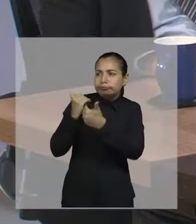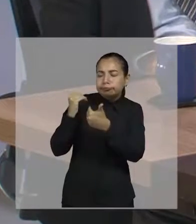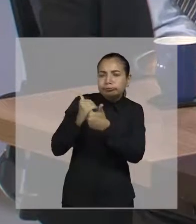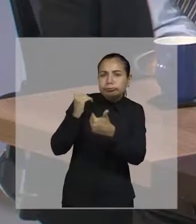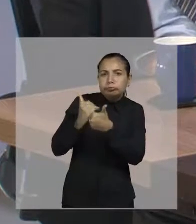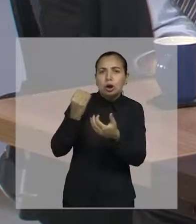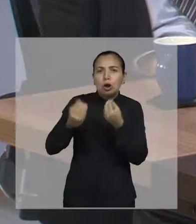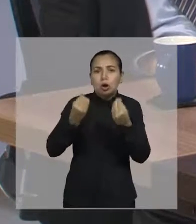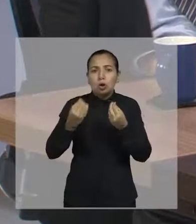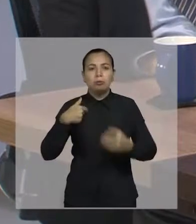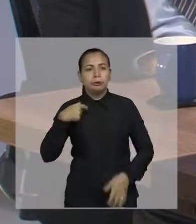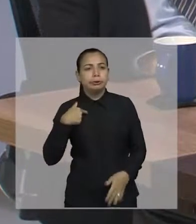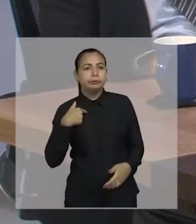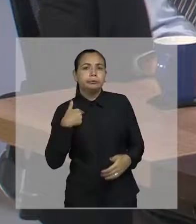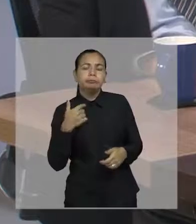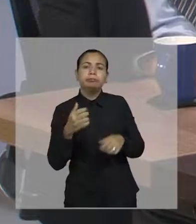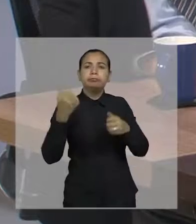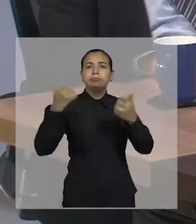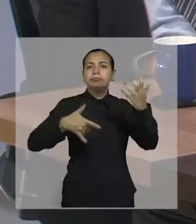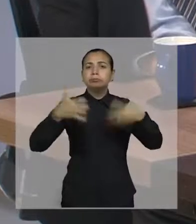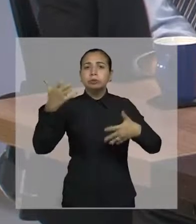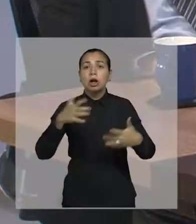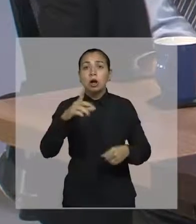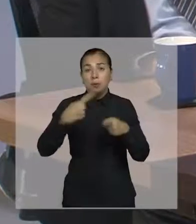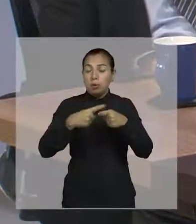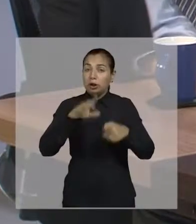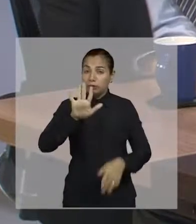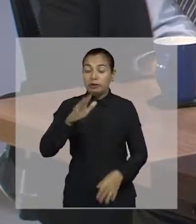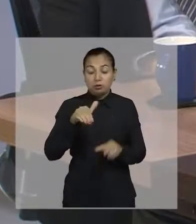como o assessor pode ser ótimo e o candidato não prestar.